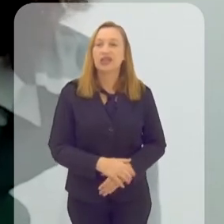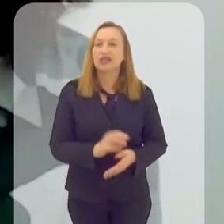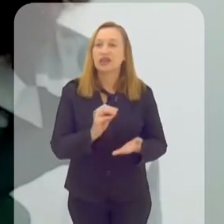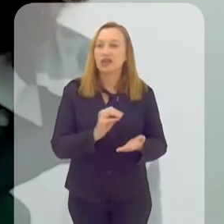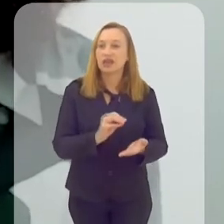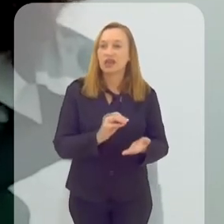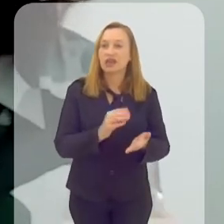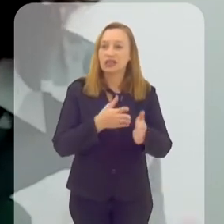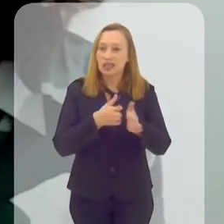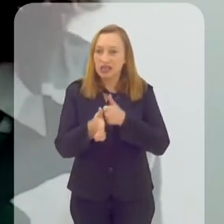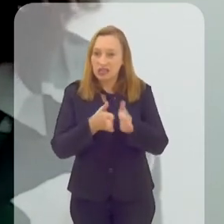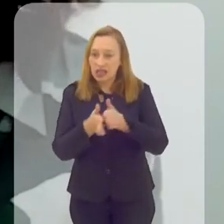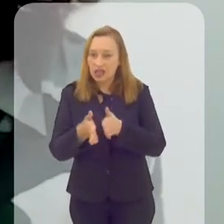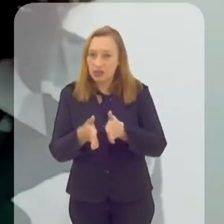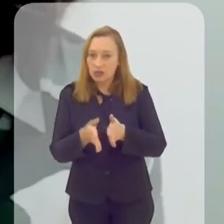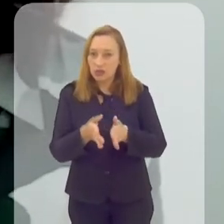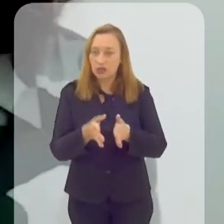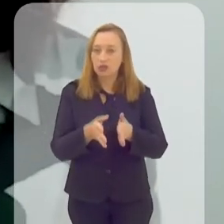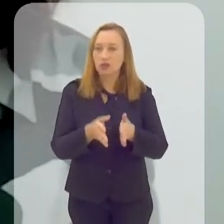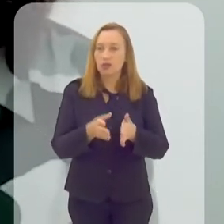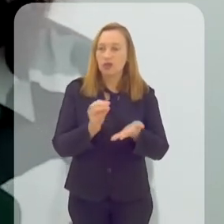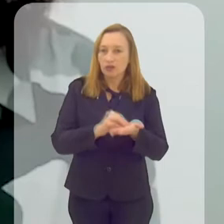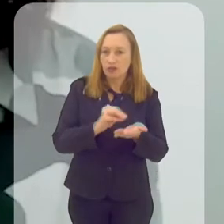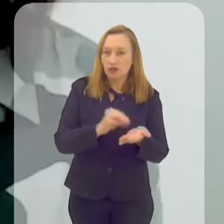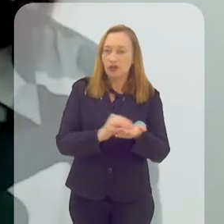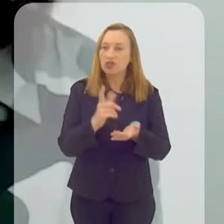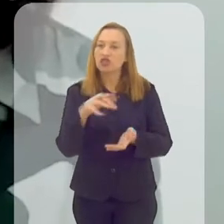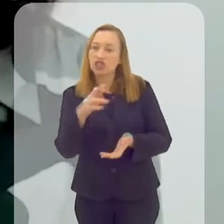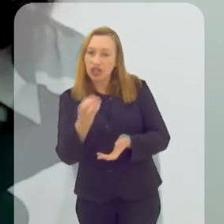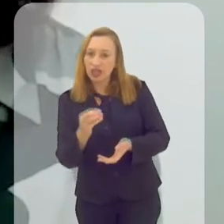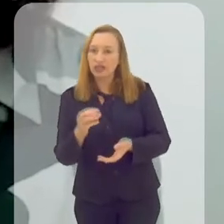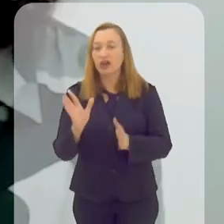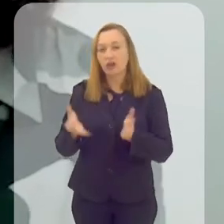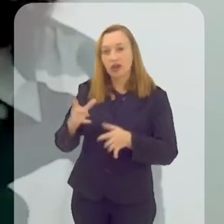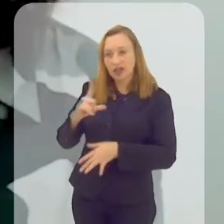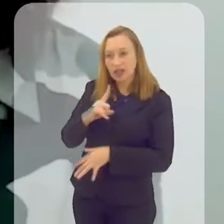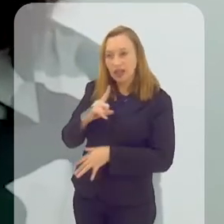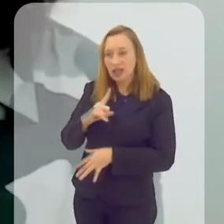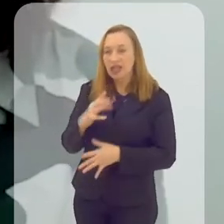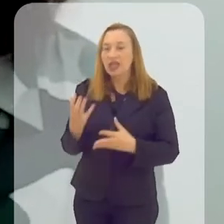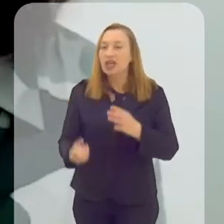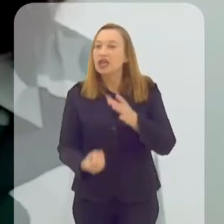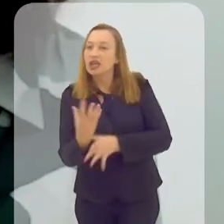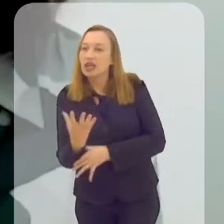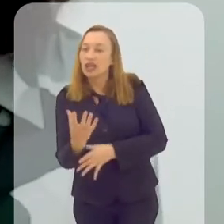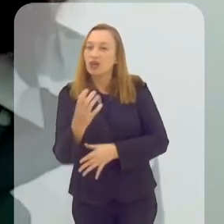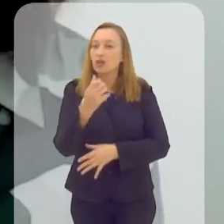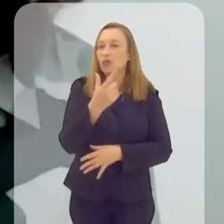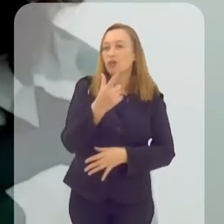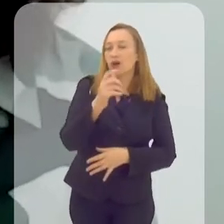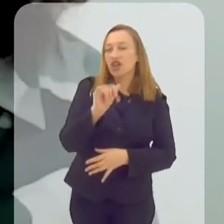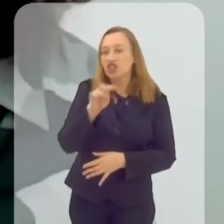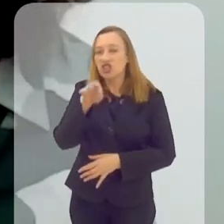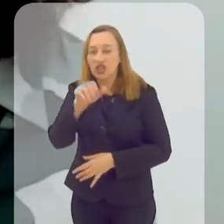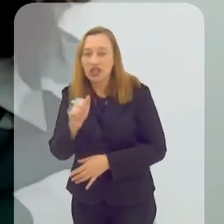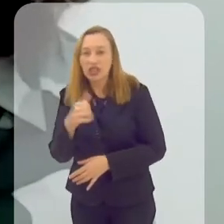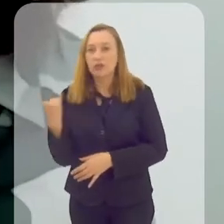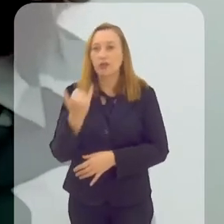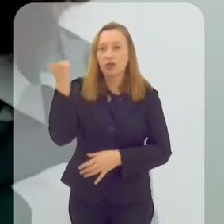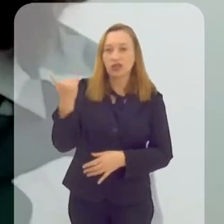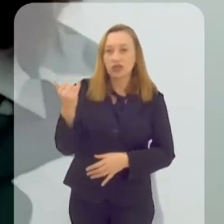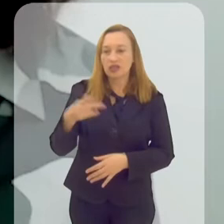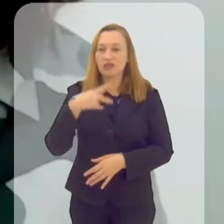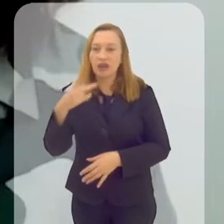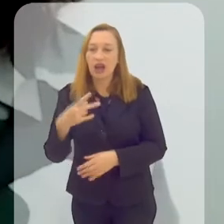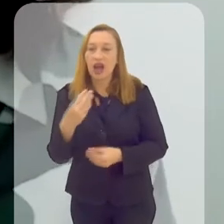dessa falta de acesso, desse acesso não facilitado a crédito também apareceu, né? Então, justamente, cria aí uma agenda importante de